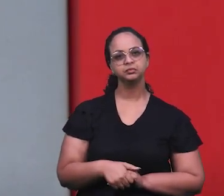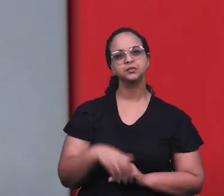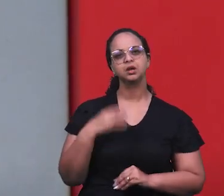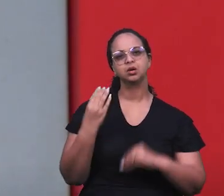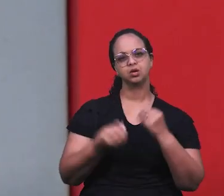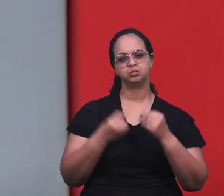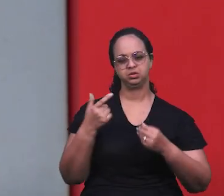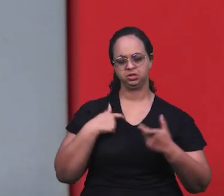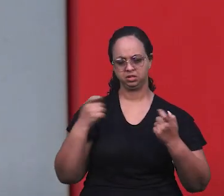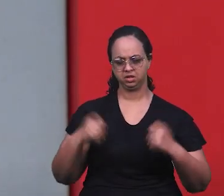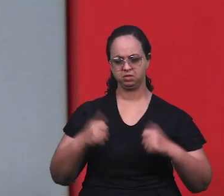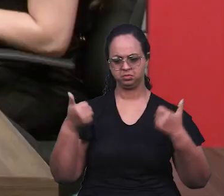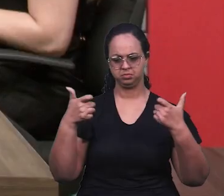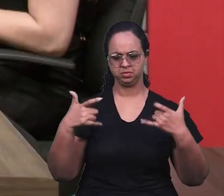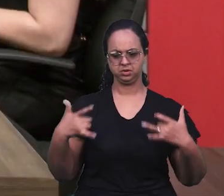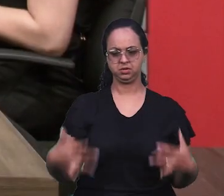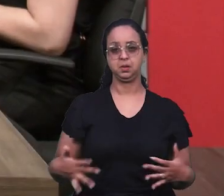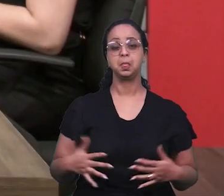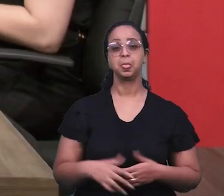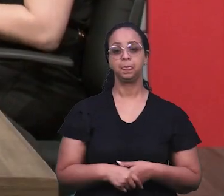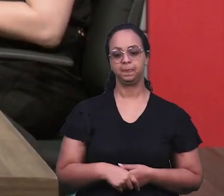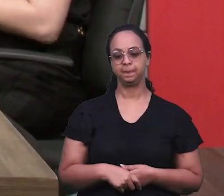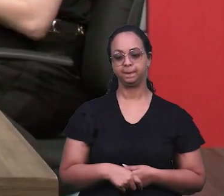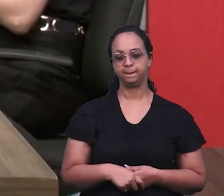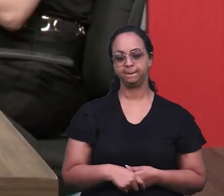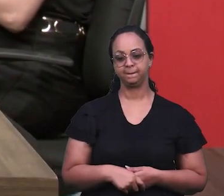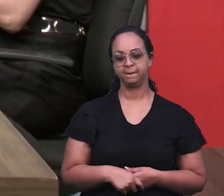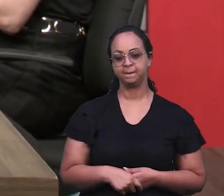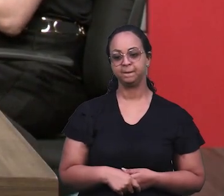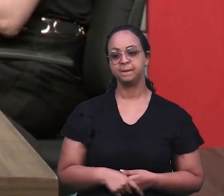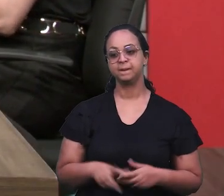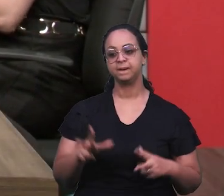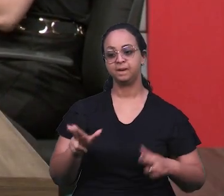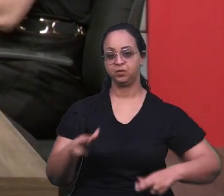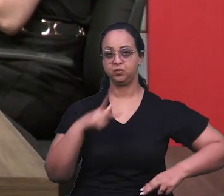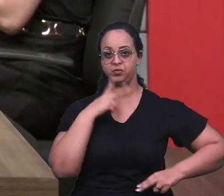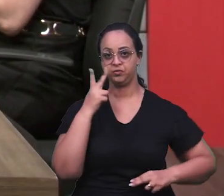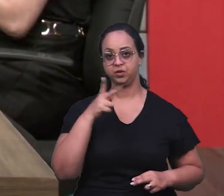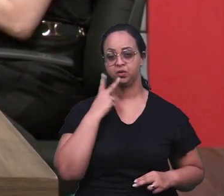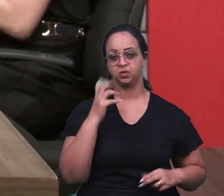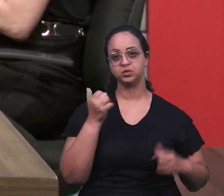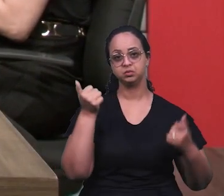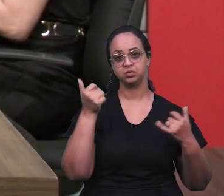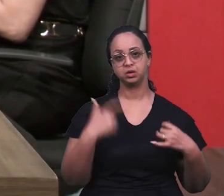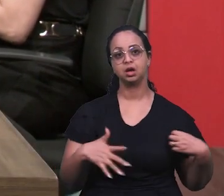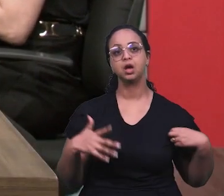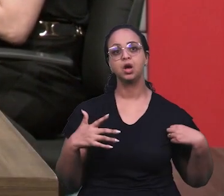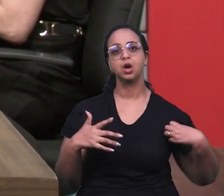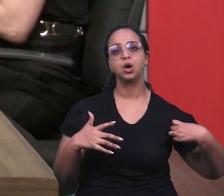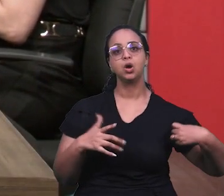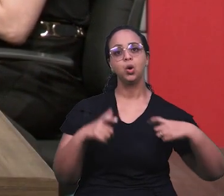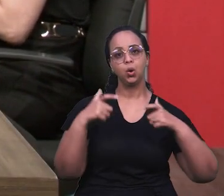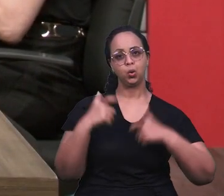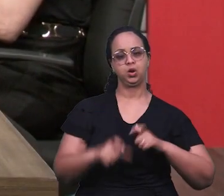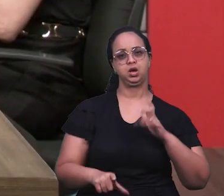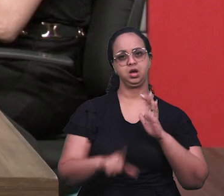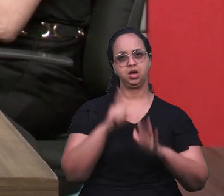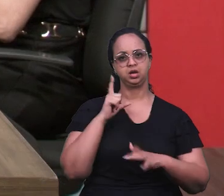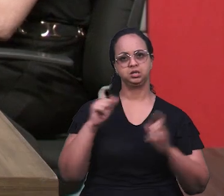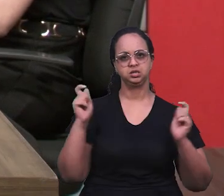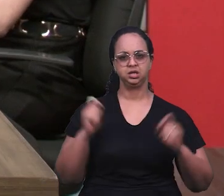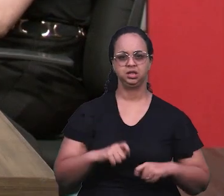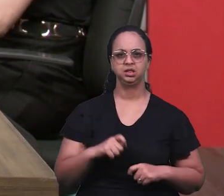com tato. Seria assim, Helena? Sim, fazer até o que o Alan falou com o surdo, né? De apresentar o local antes,